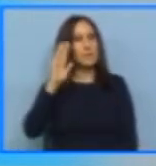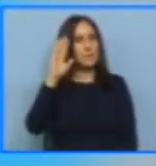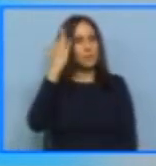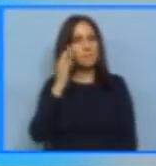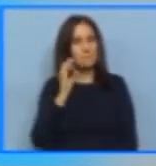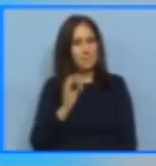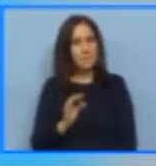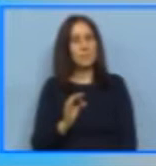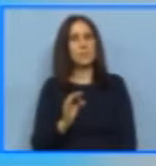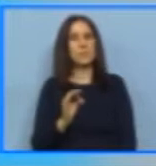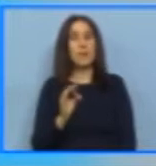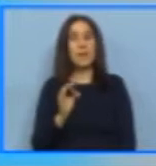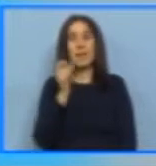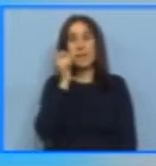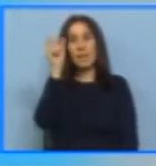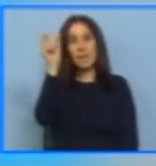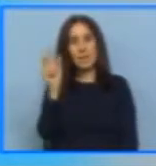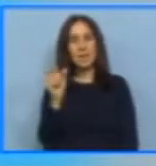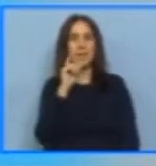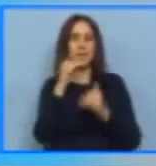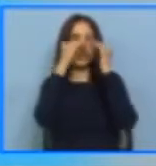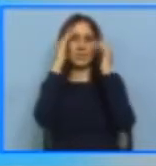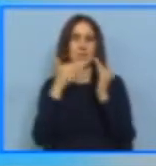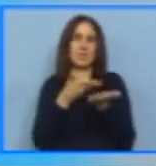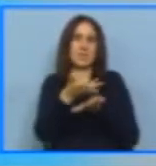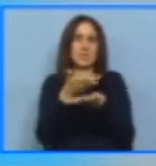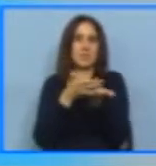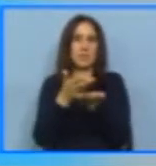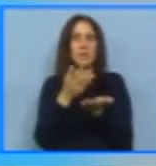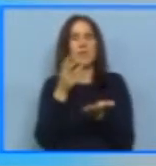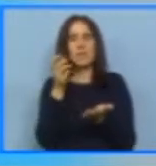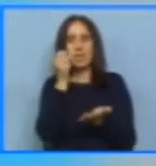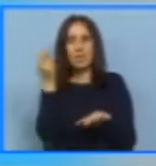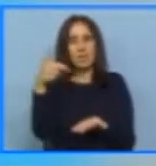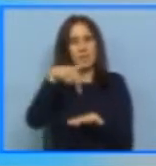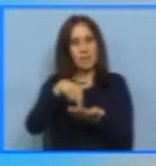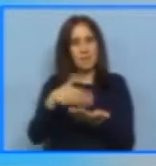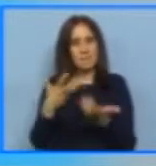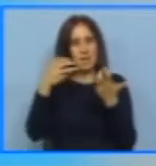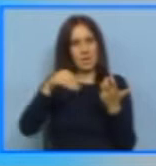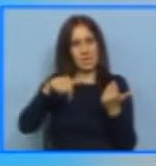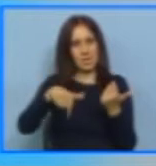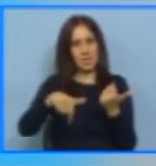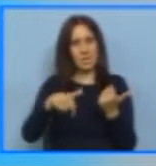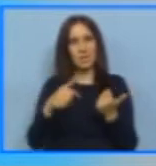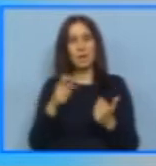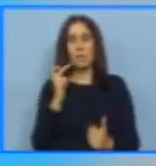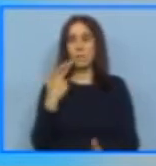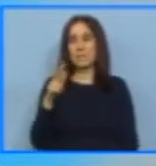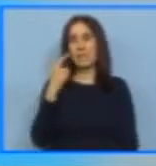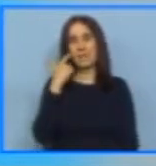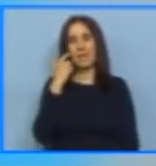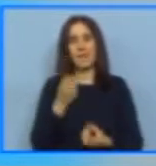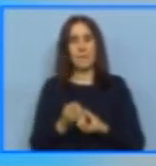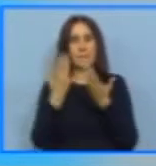mesmo é a relação dele com Nossa Senhora. E ele querer estar aqui, exatamente nos 100 anos das aparições,